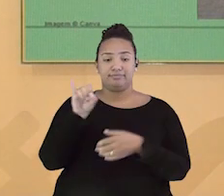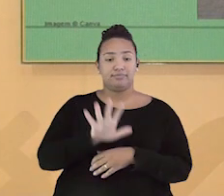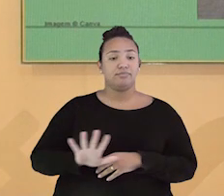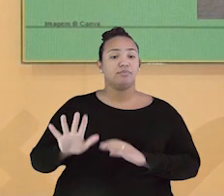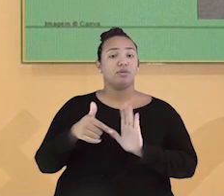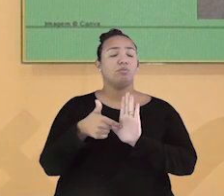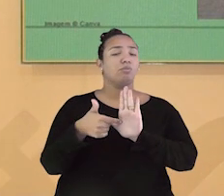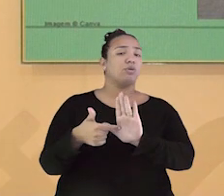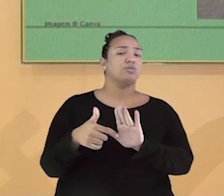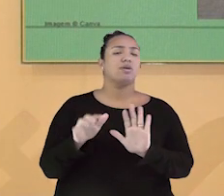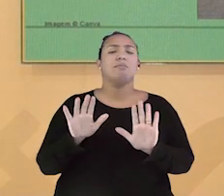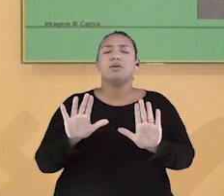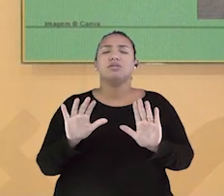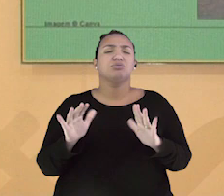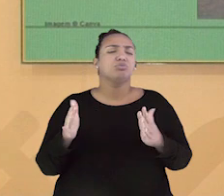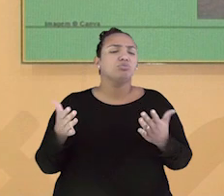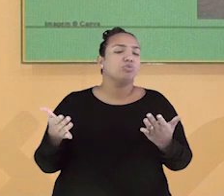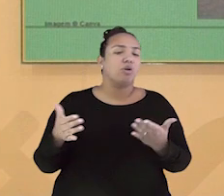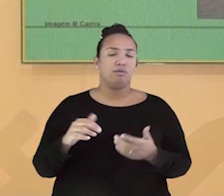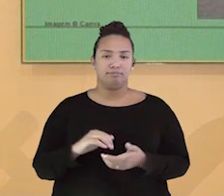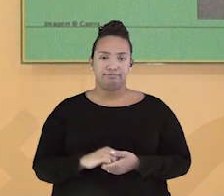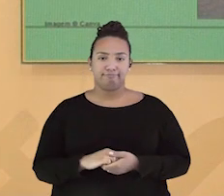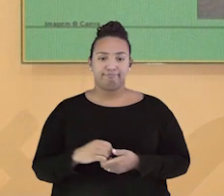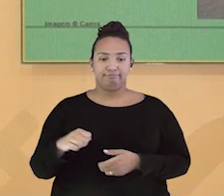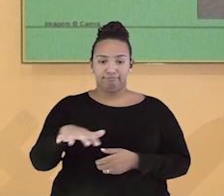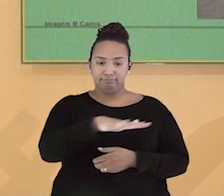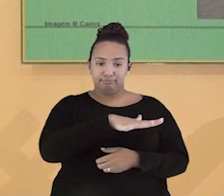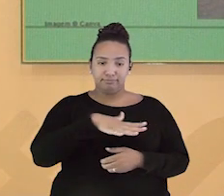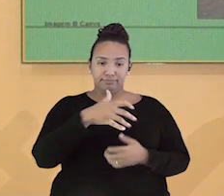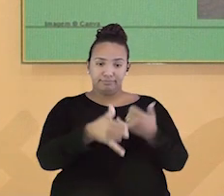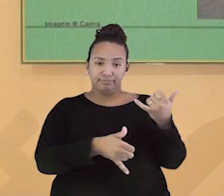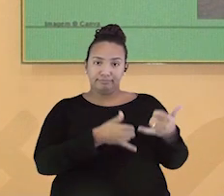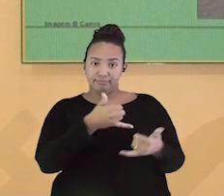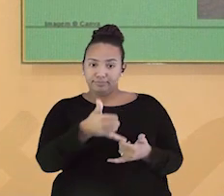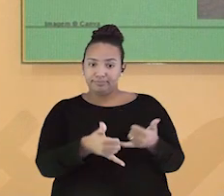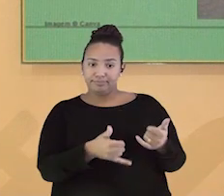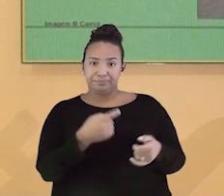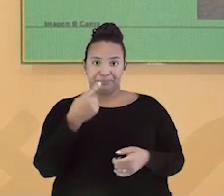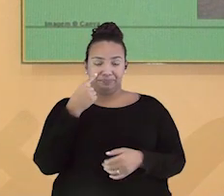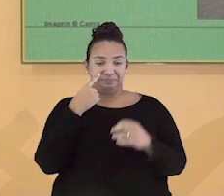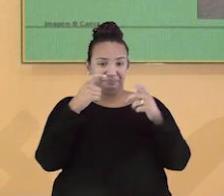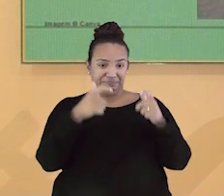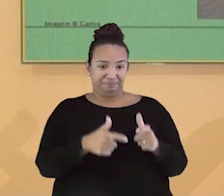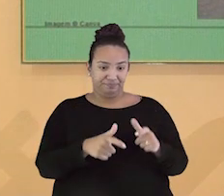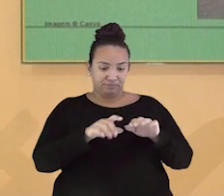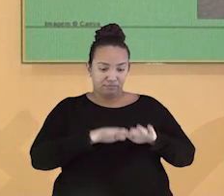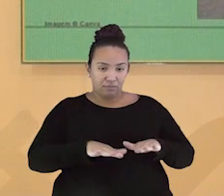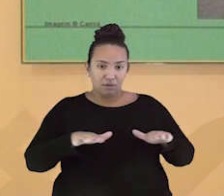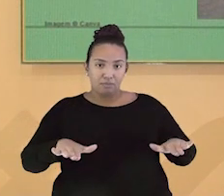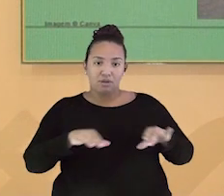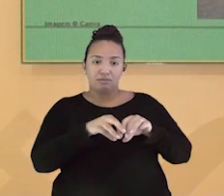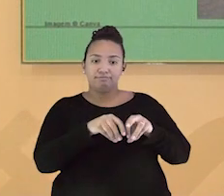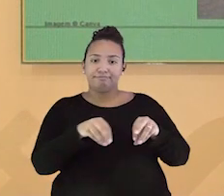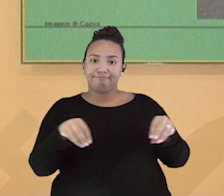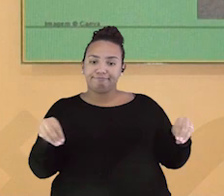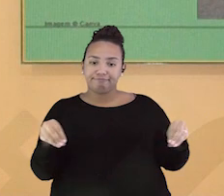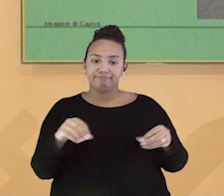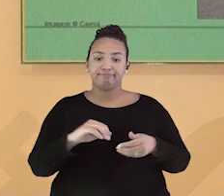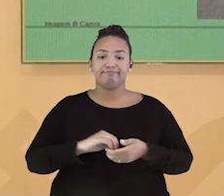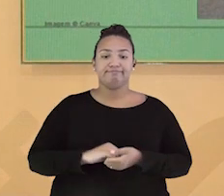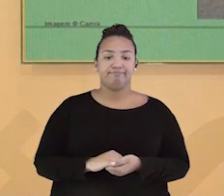elementos, professora? O espaço de brincar, que é o local onde elas estão, onde o chão é de terra, a área